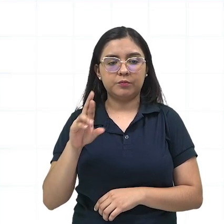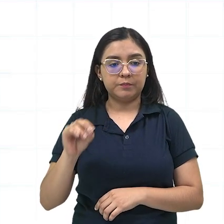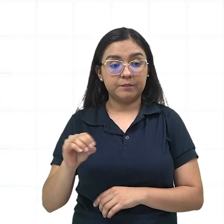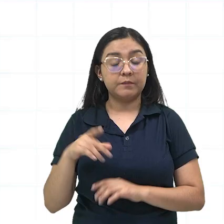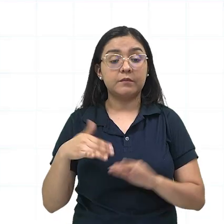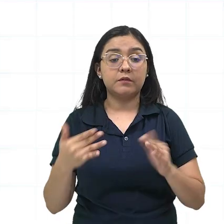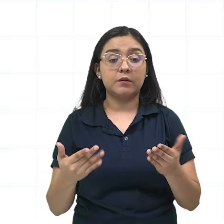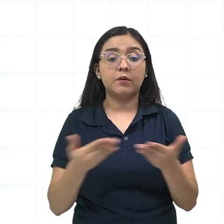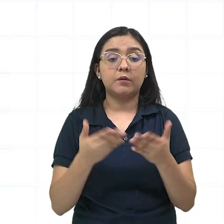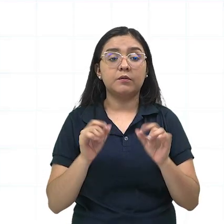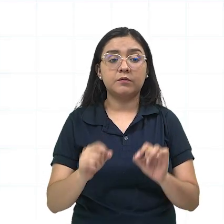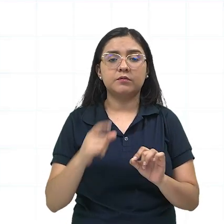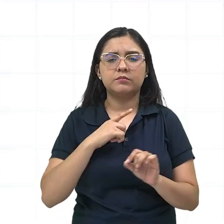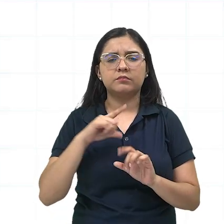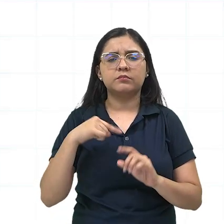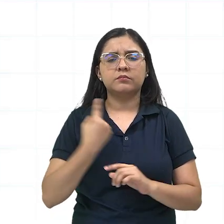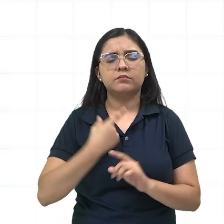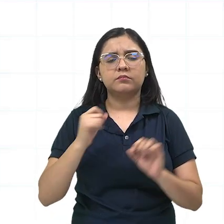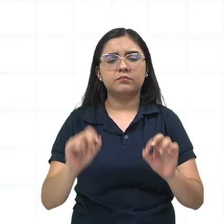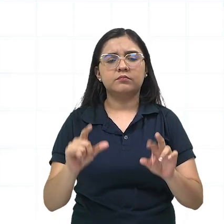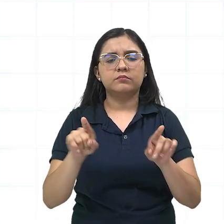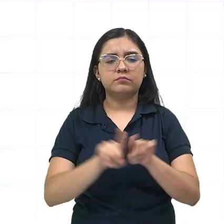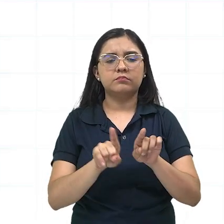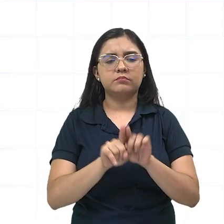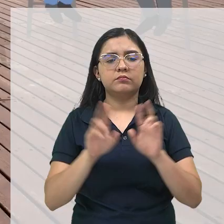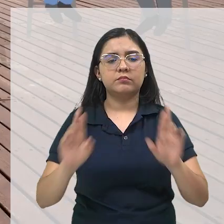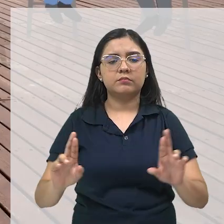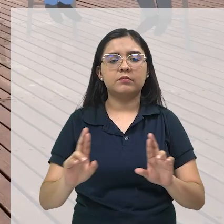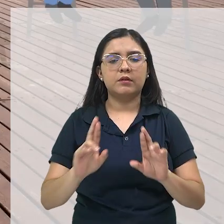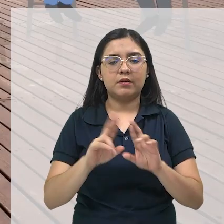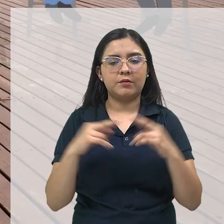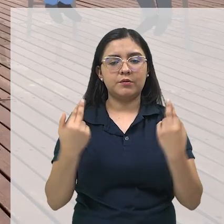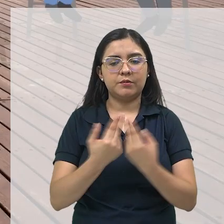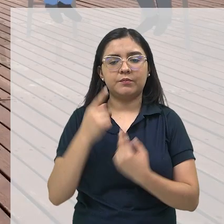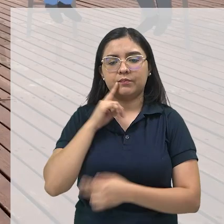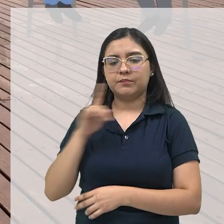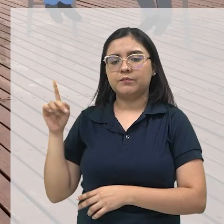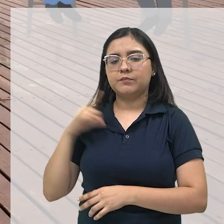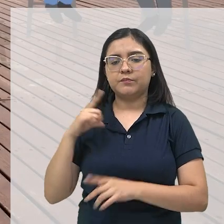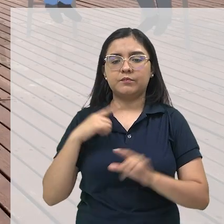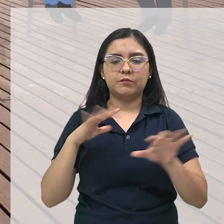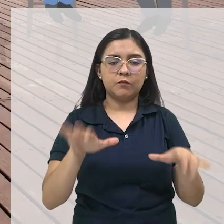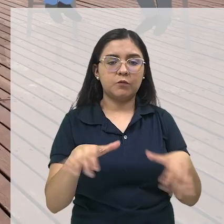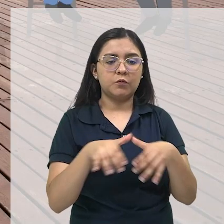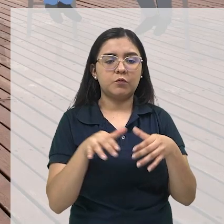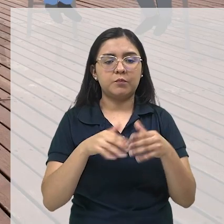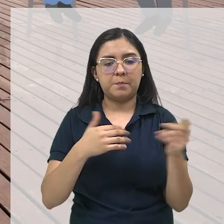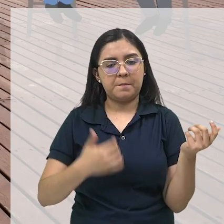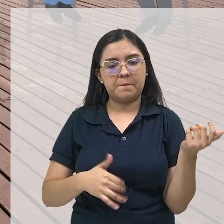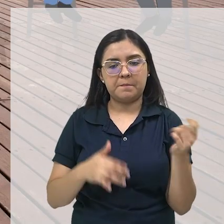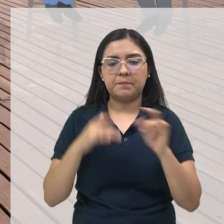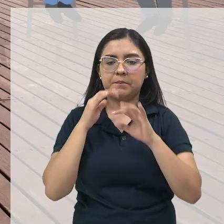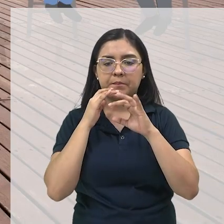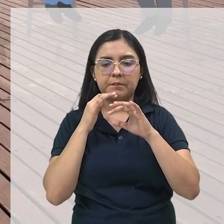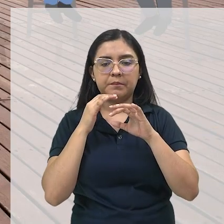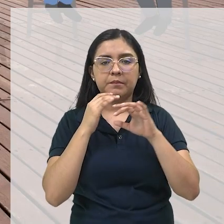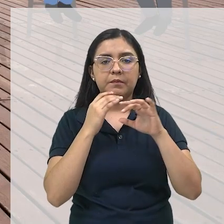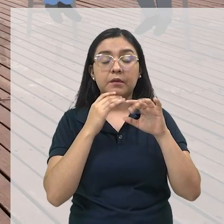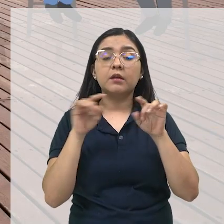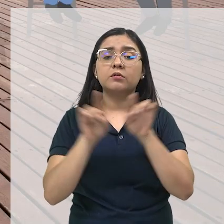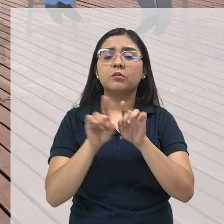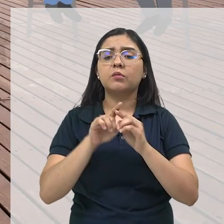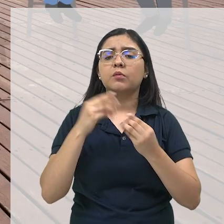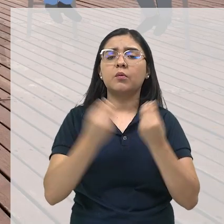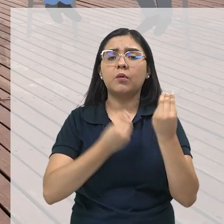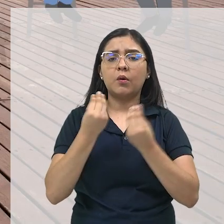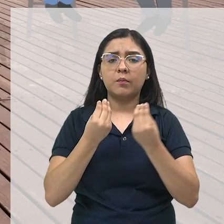Então a gente chegou aqui numa grande reunião de músicos de choro agora. Nós vamos perceber como eles